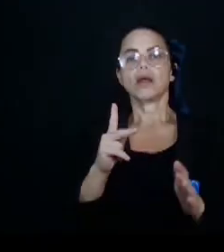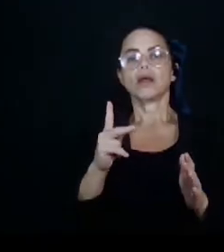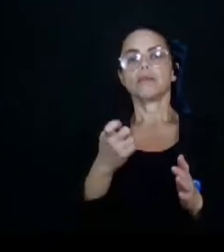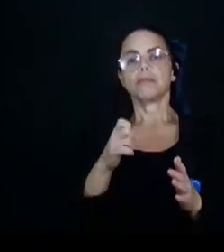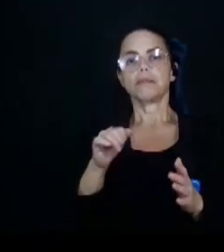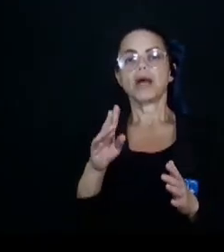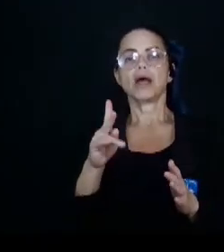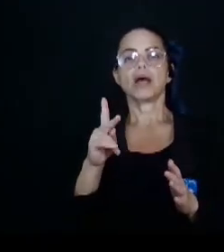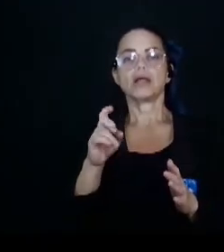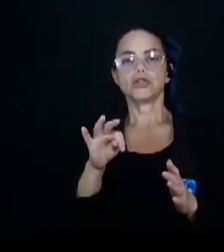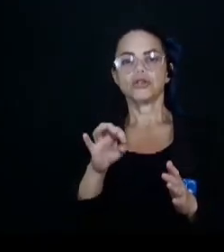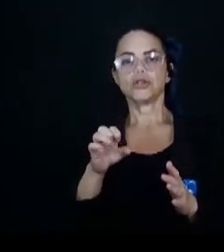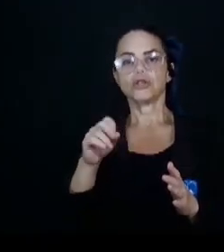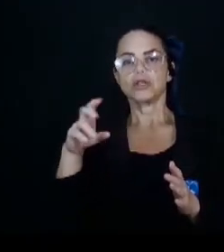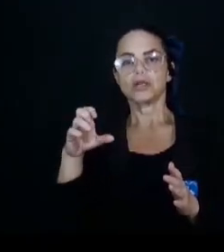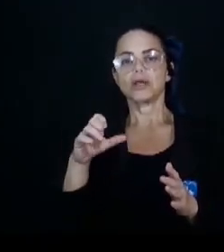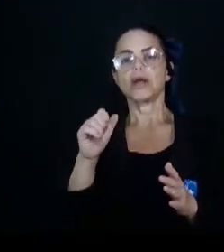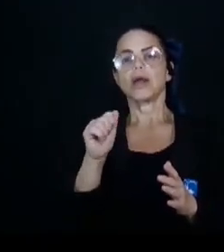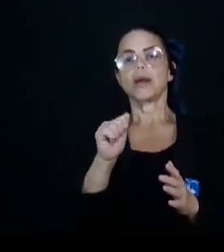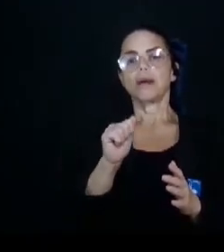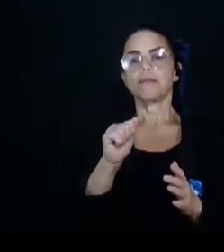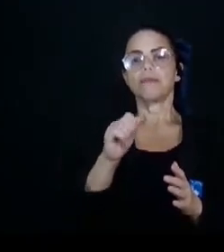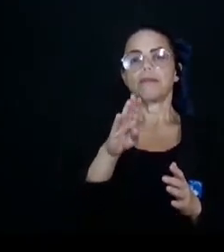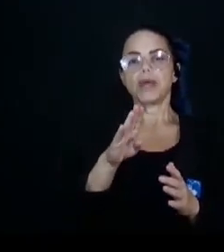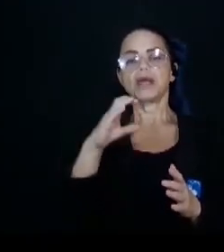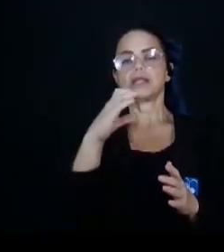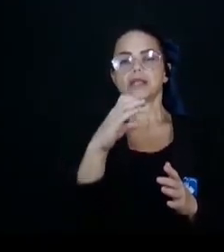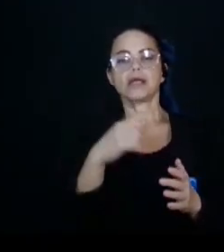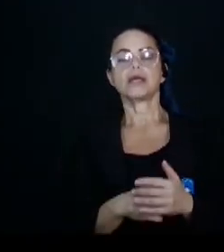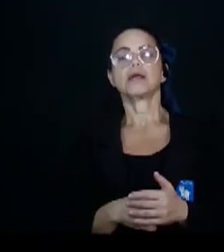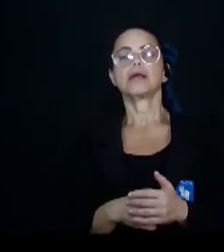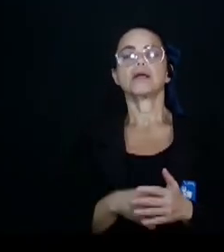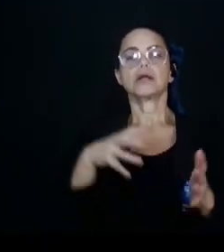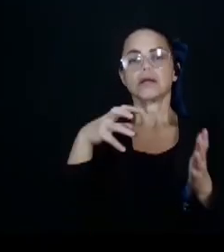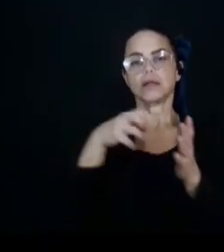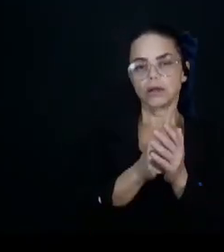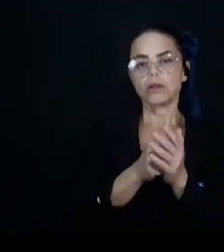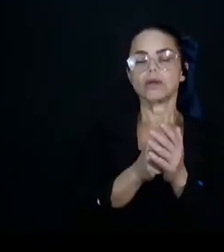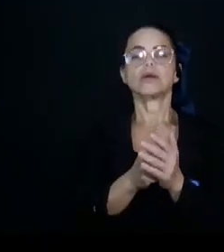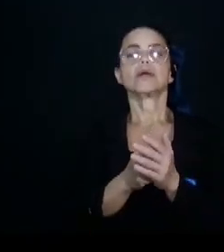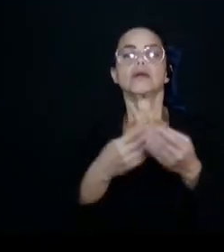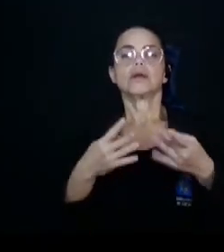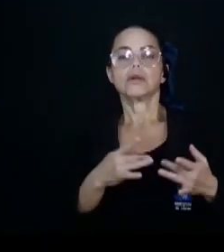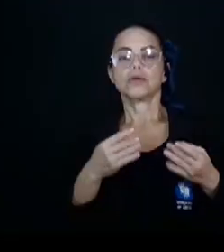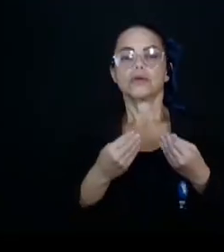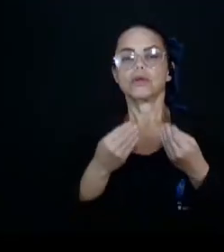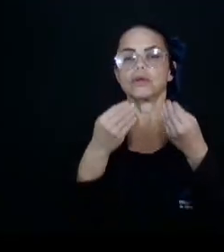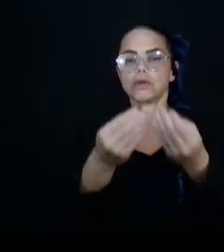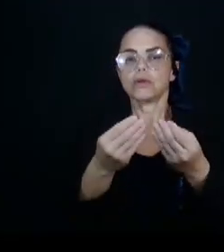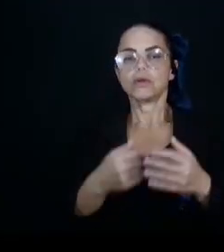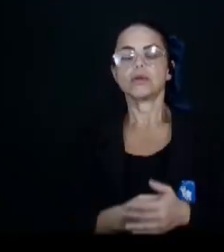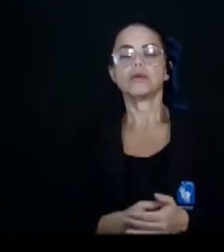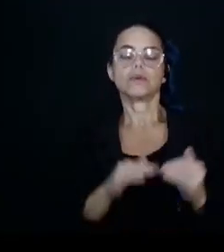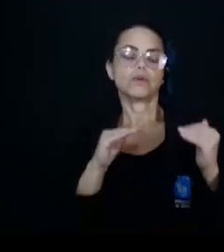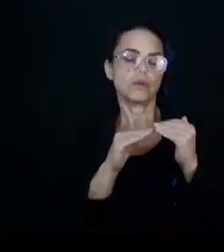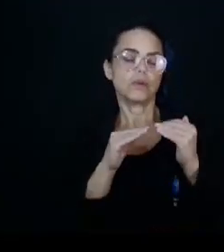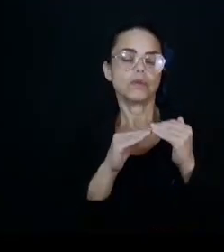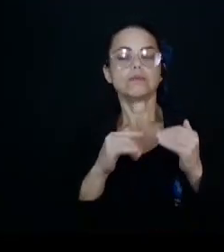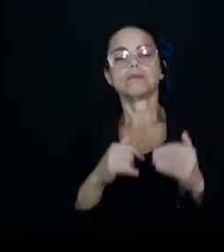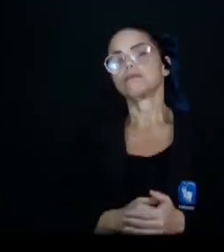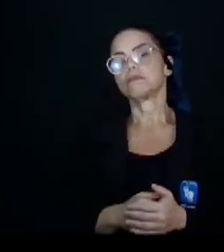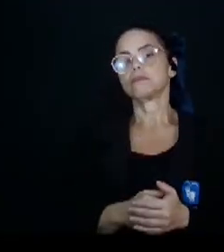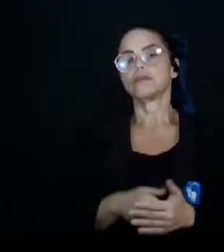se inscreve, você vai estar sempre inscrito no banco. Então, às vezes, você pode até ser compatível, mas você está com uma limitação